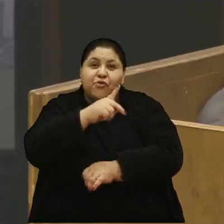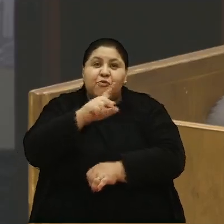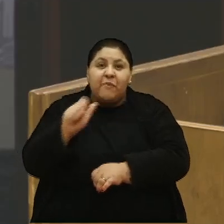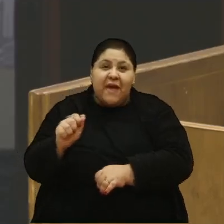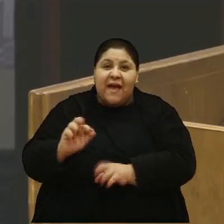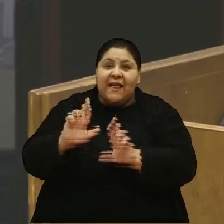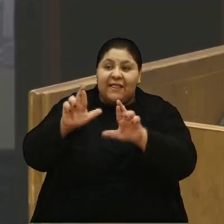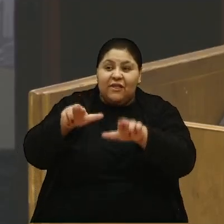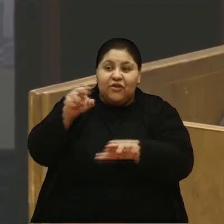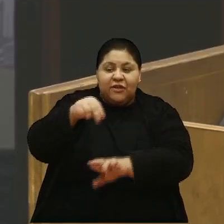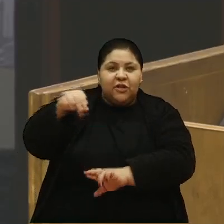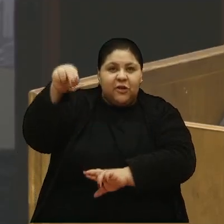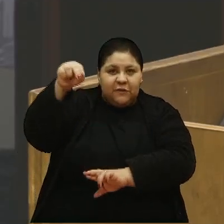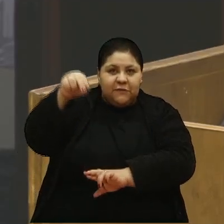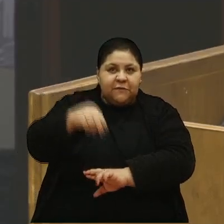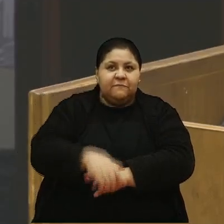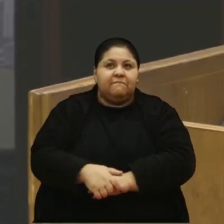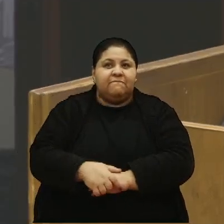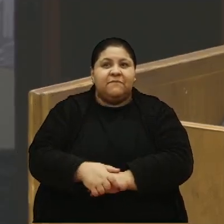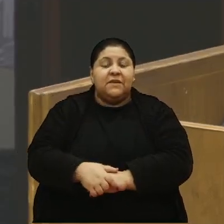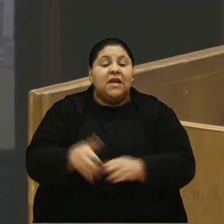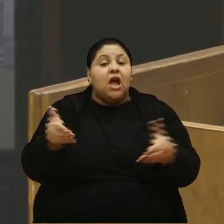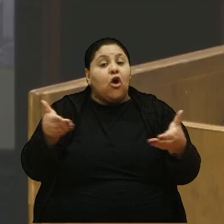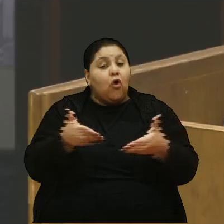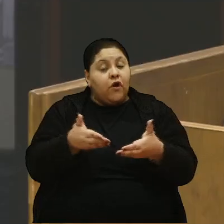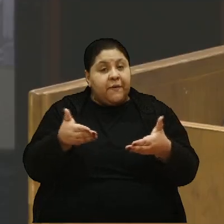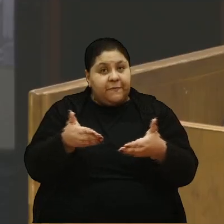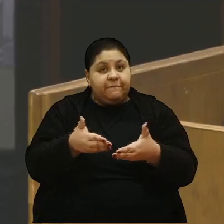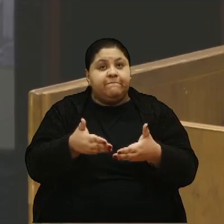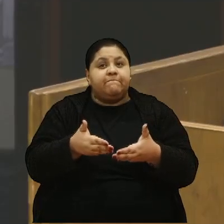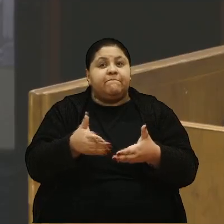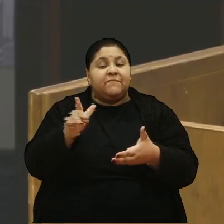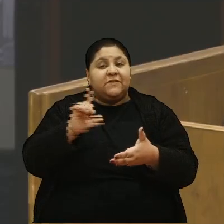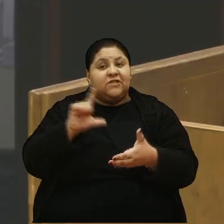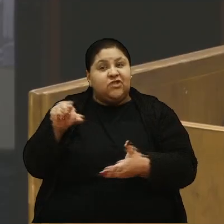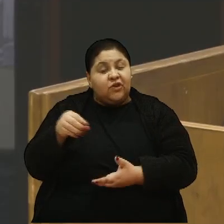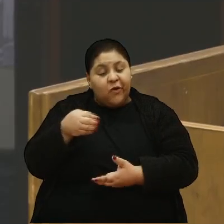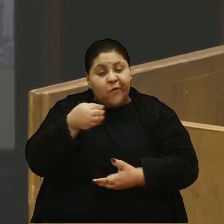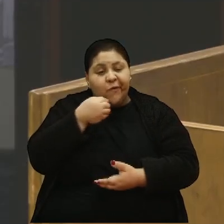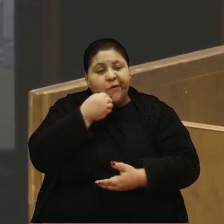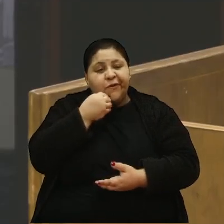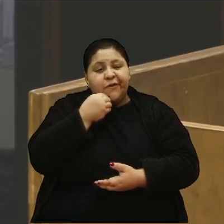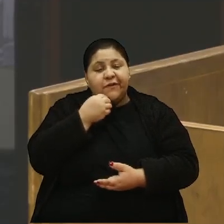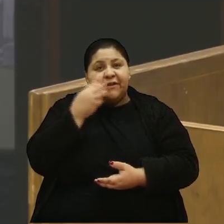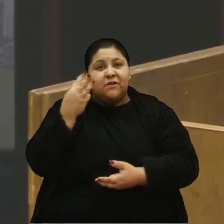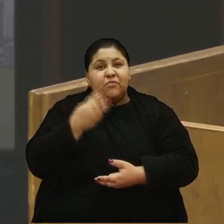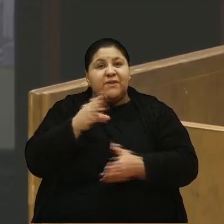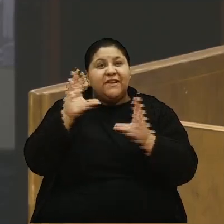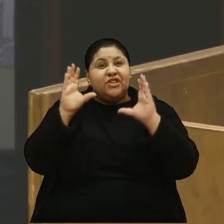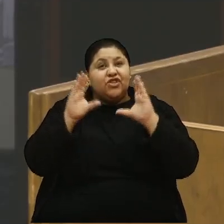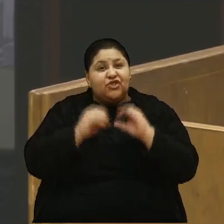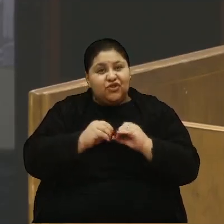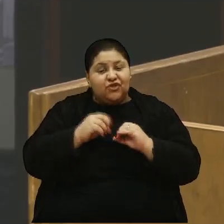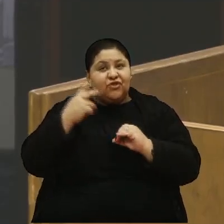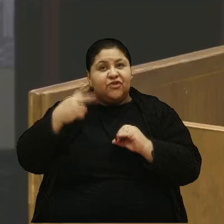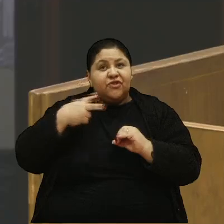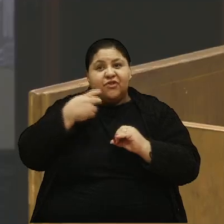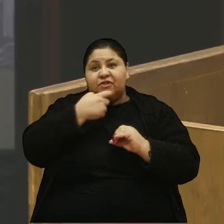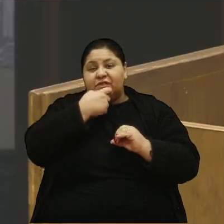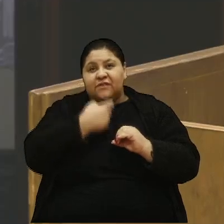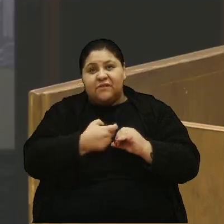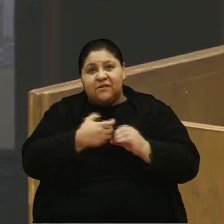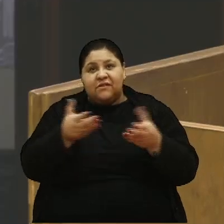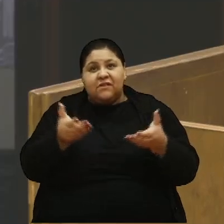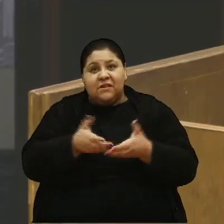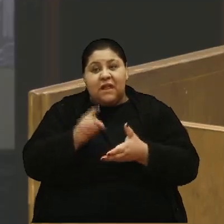Norte. E agora tive a oportunidade de, por 3 noites, vereador Cristiano,